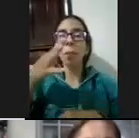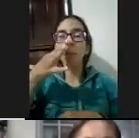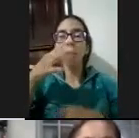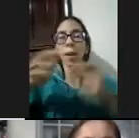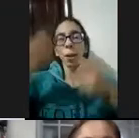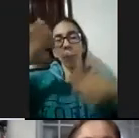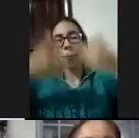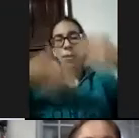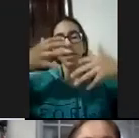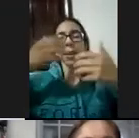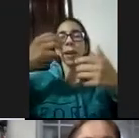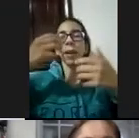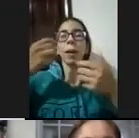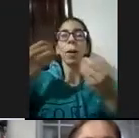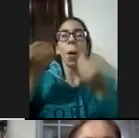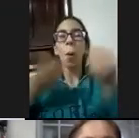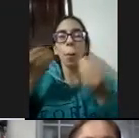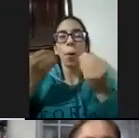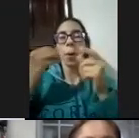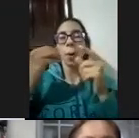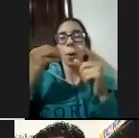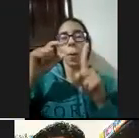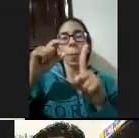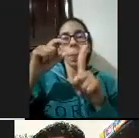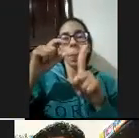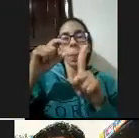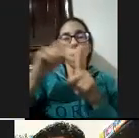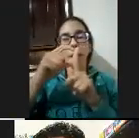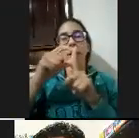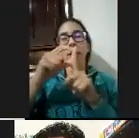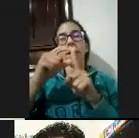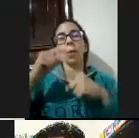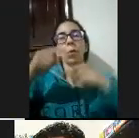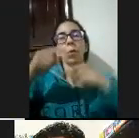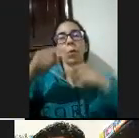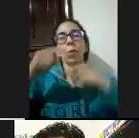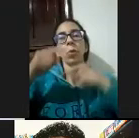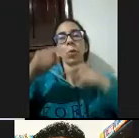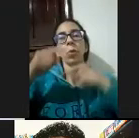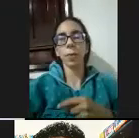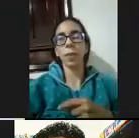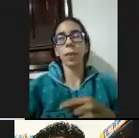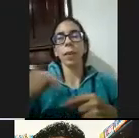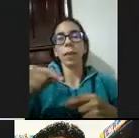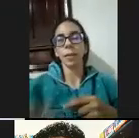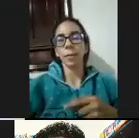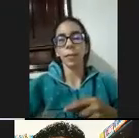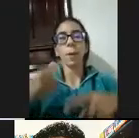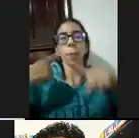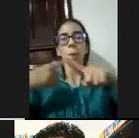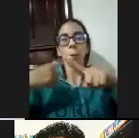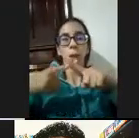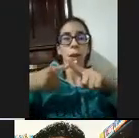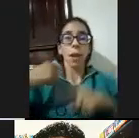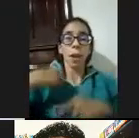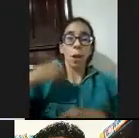Deixa eu marcar aqui. Só tá aparecendo bate-papo, mas vou tentar ver. Ela tá explicando aqui